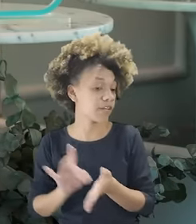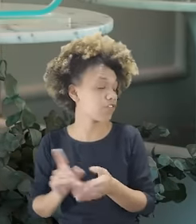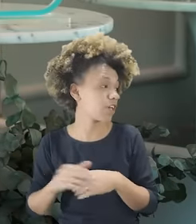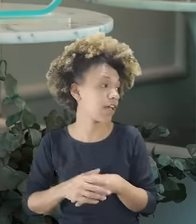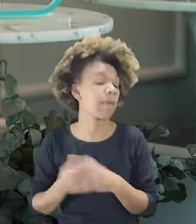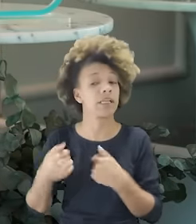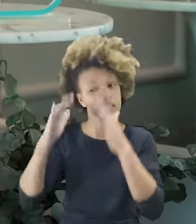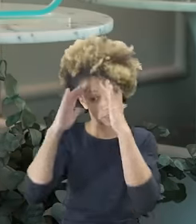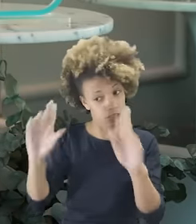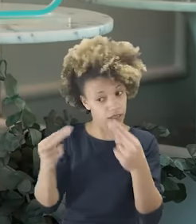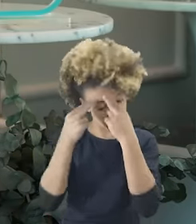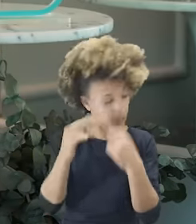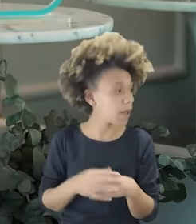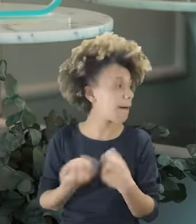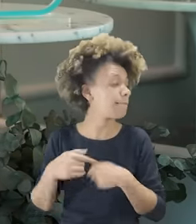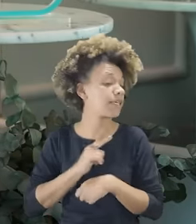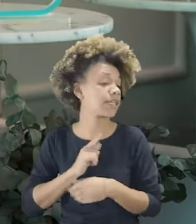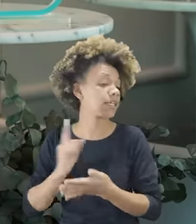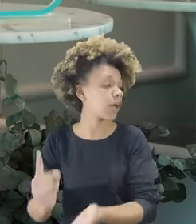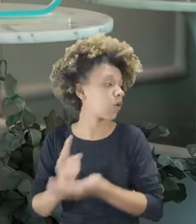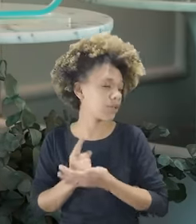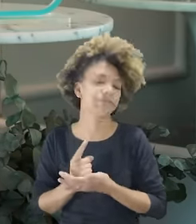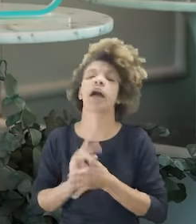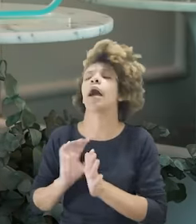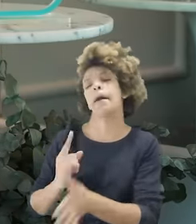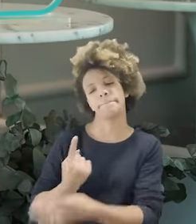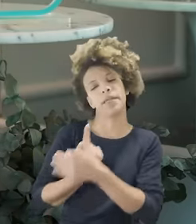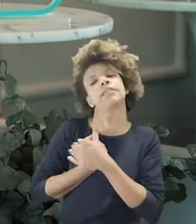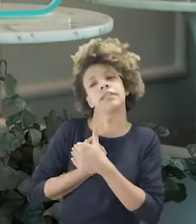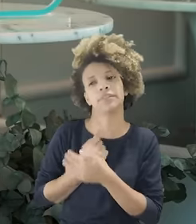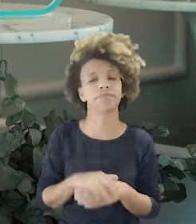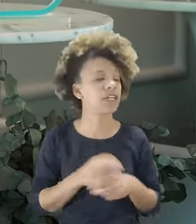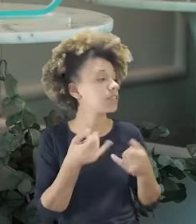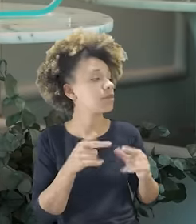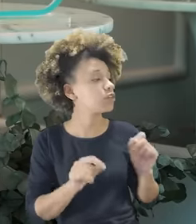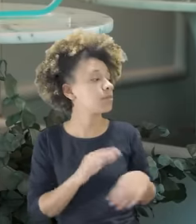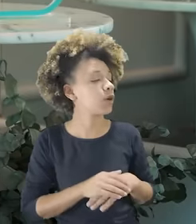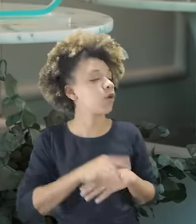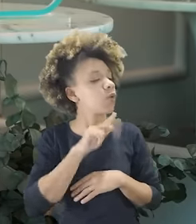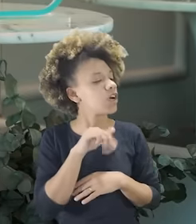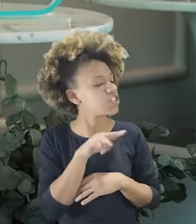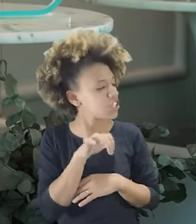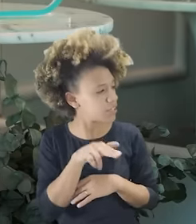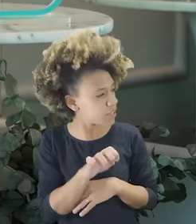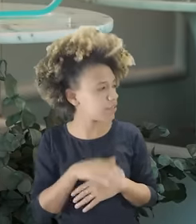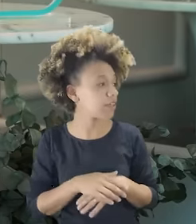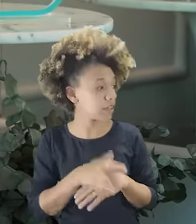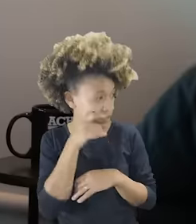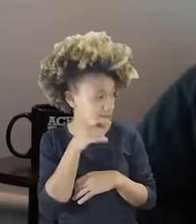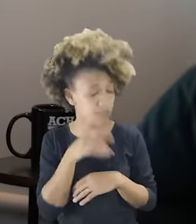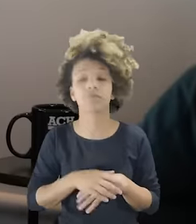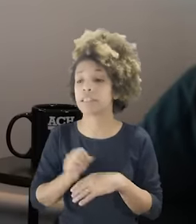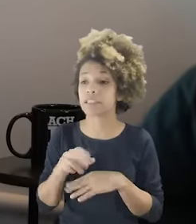é uma cena que a gente tem que respeitar e ela tem que ser acolhida abraçada abraçada fala um pouquinho da síndrome do guaxinim que é uma síndrome muito interessante